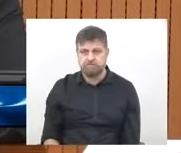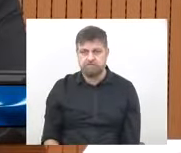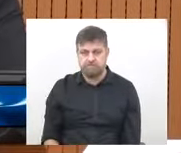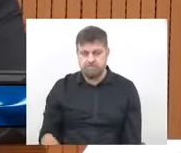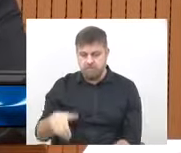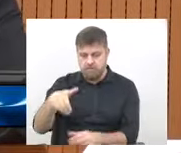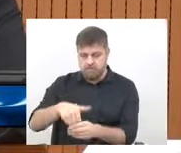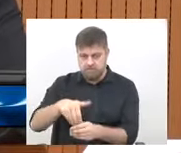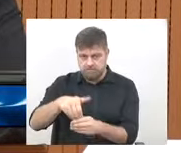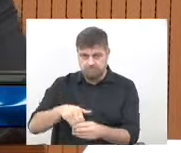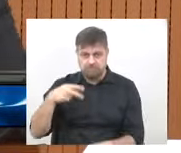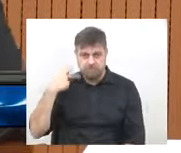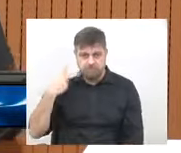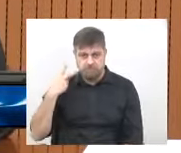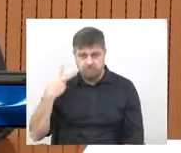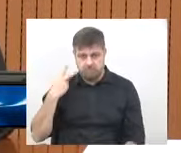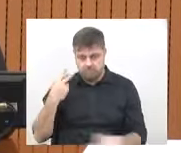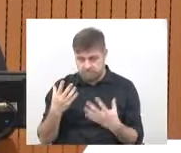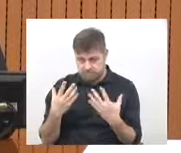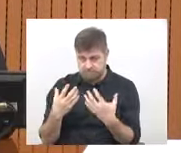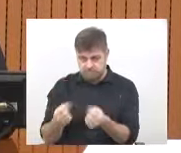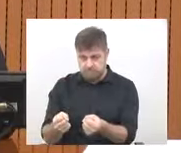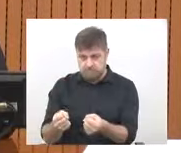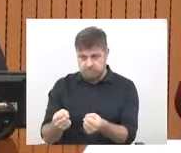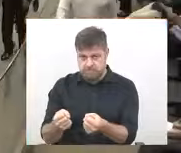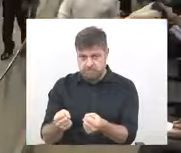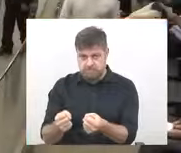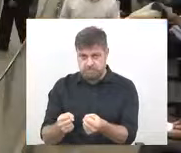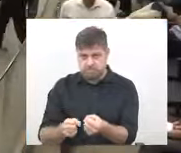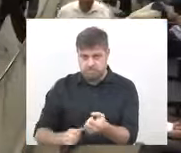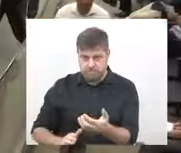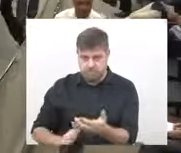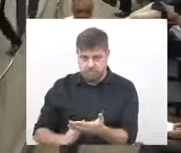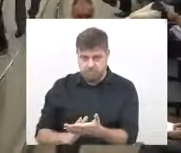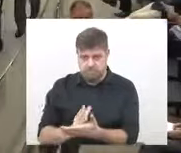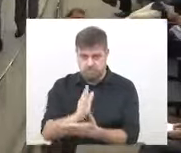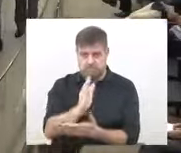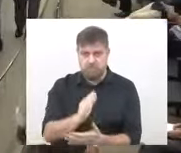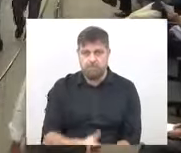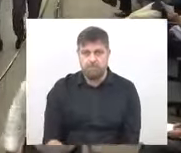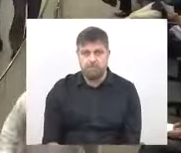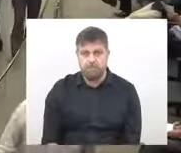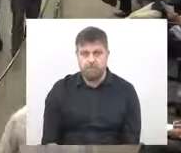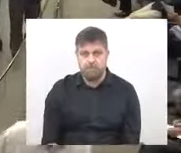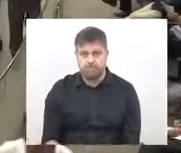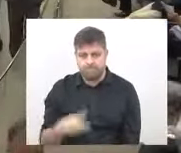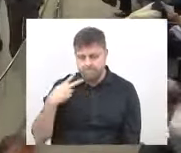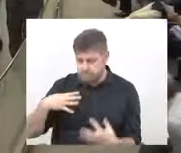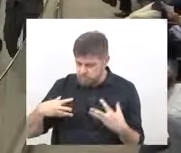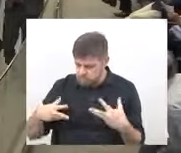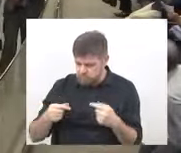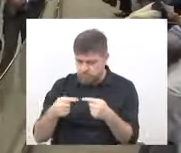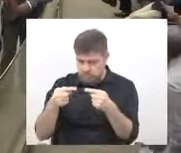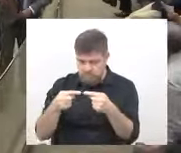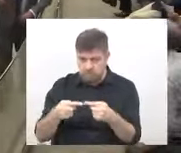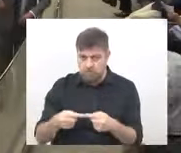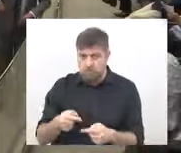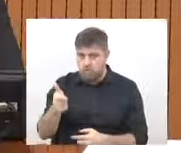Em votação, vereadores favoráveis permaneçam como estão. Aprovado por unanimidade. Mais